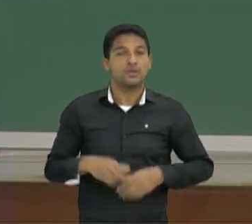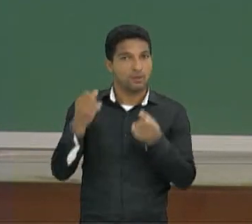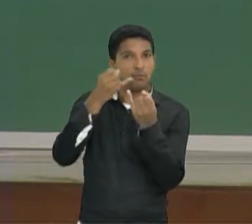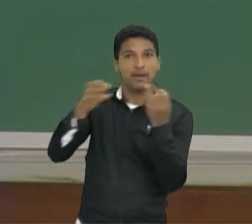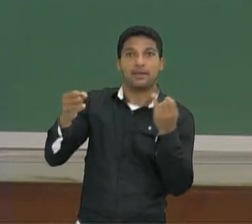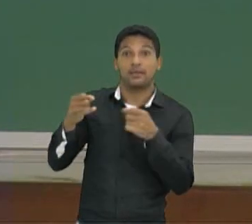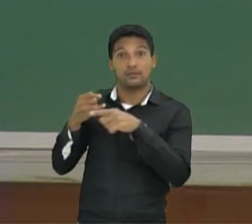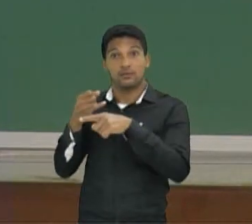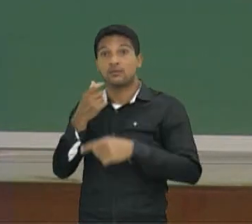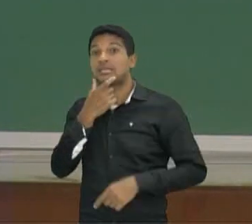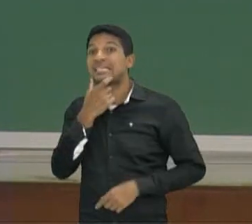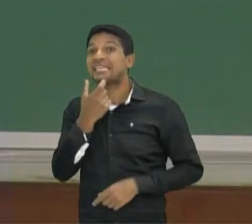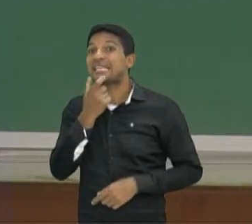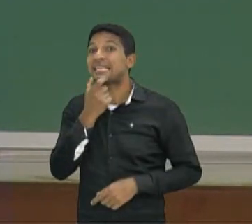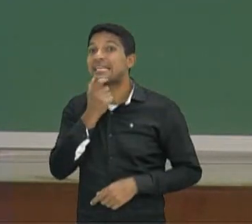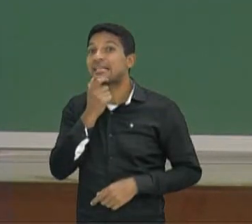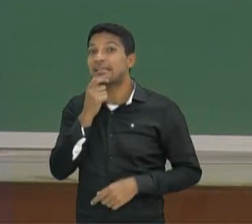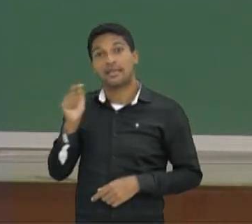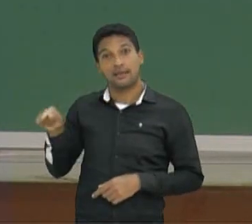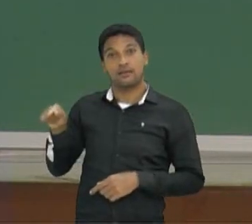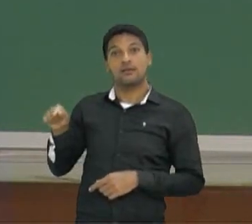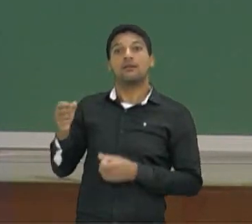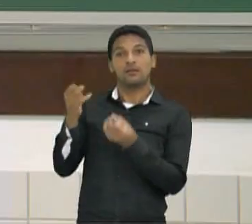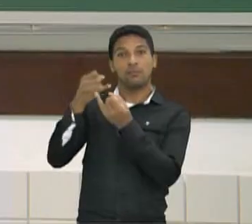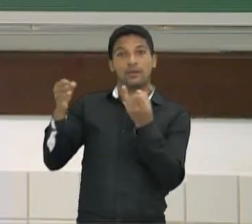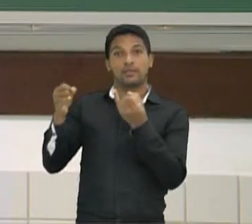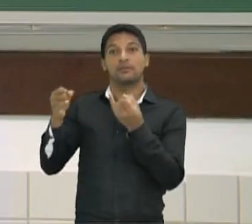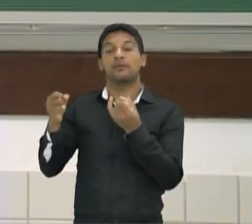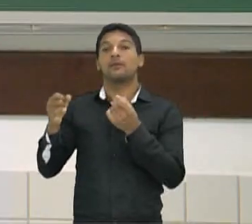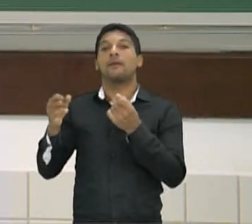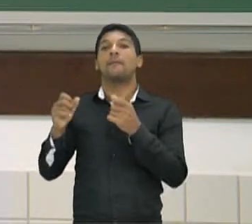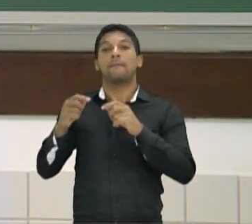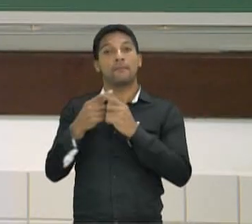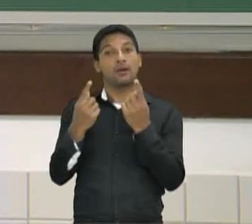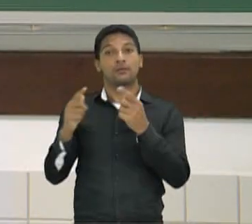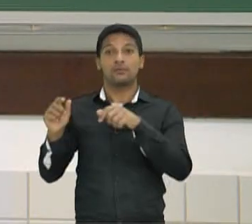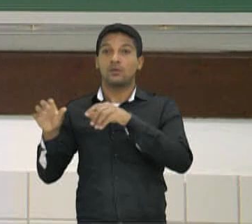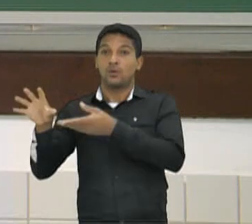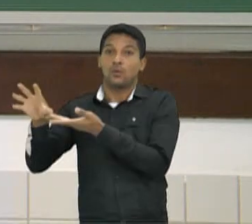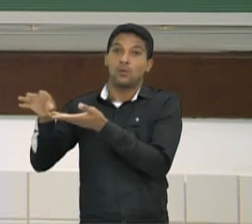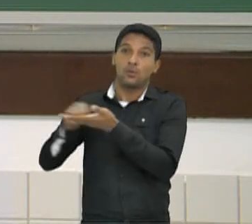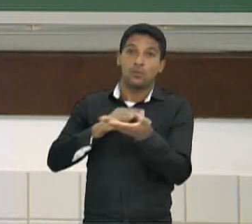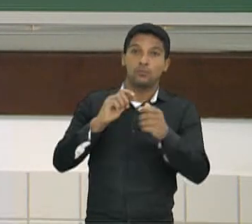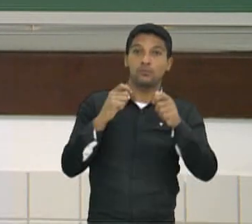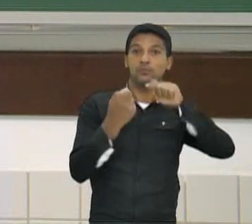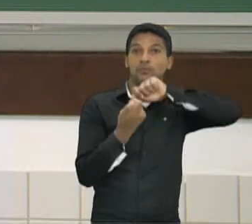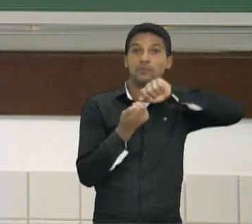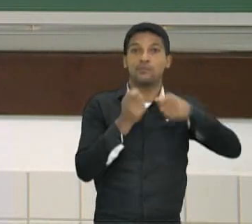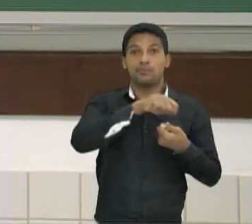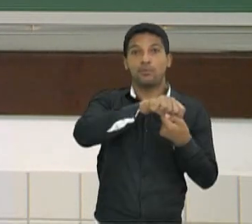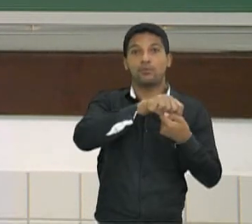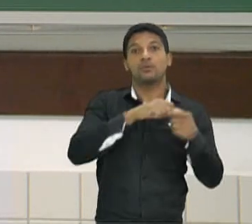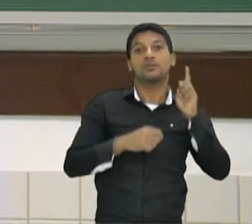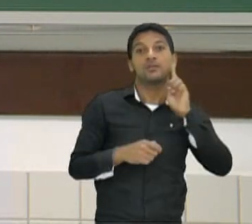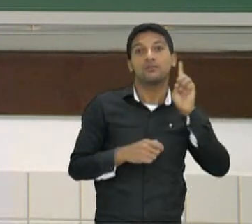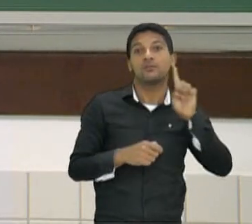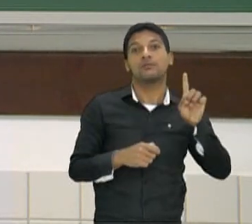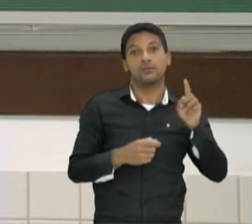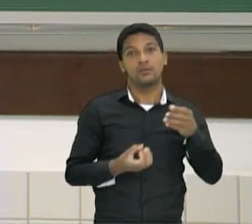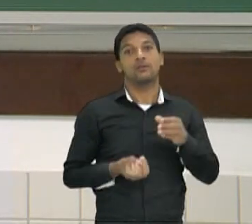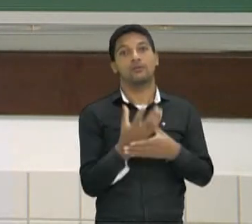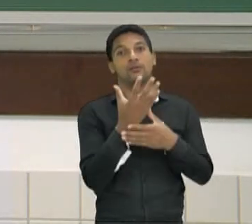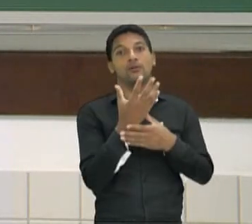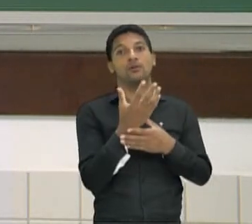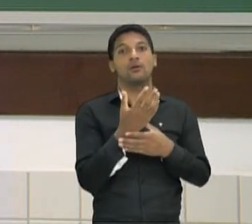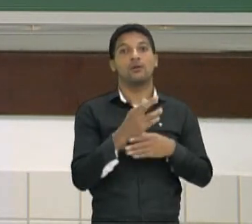ali houve algumas mudanças nas regras e até que o Alexander fez essas mudanças, homologou, criou regras novas e cria-se